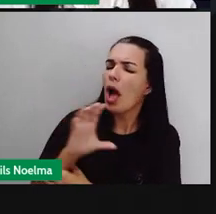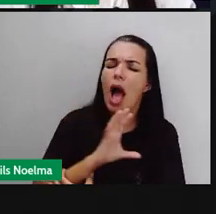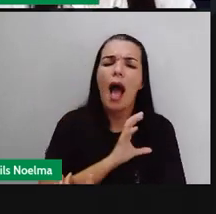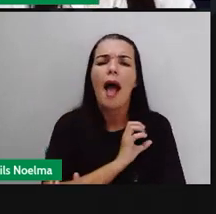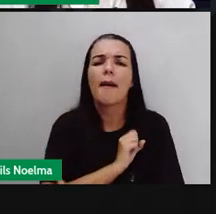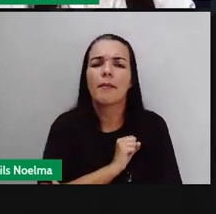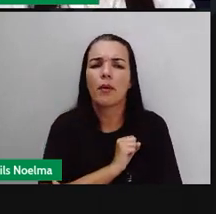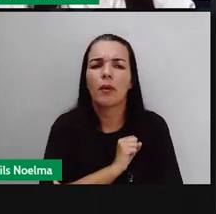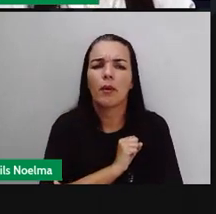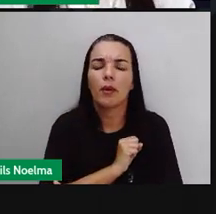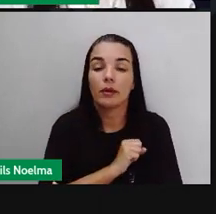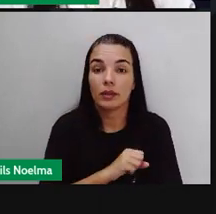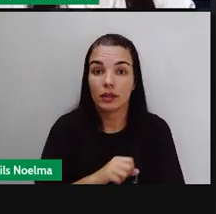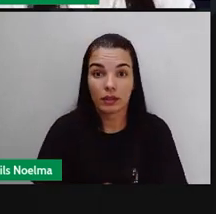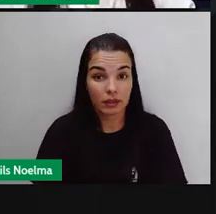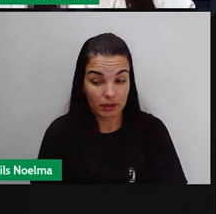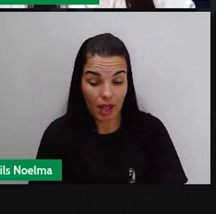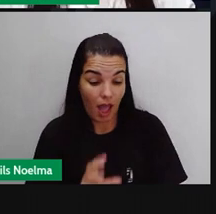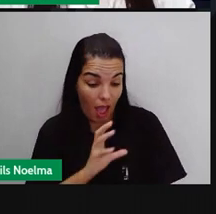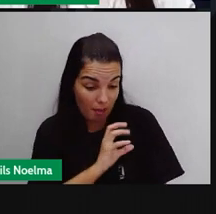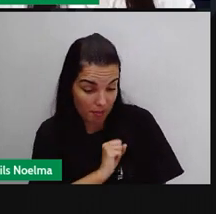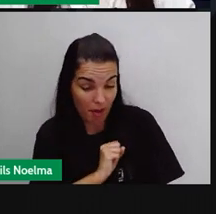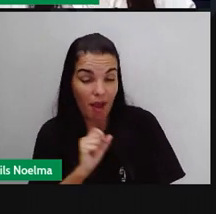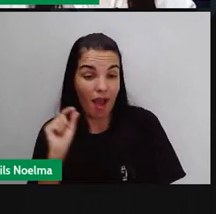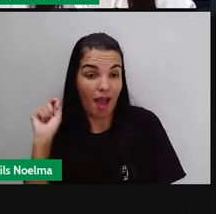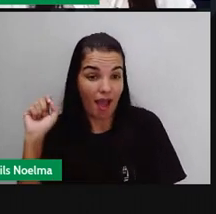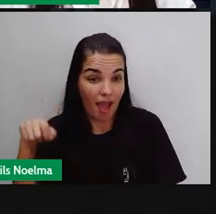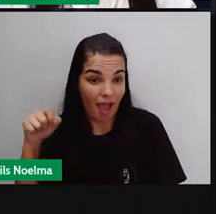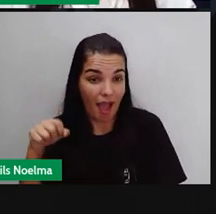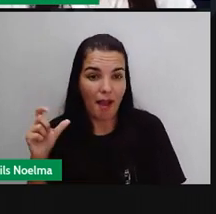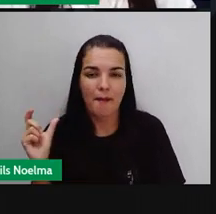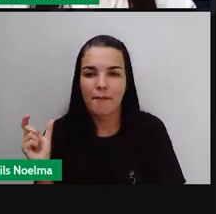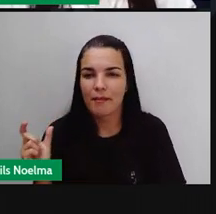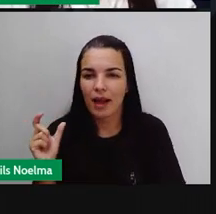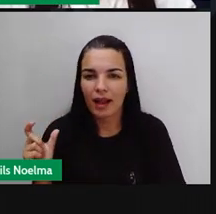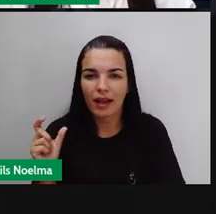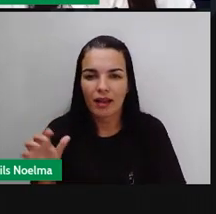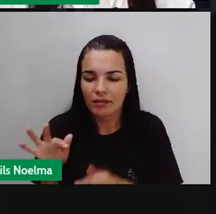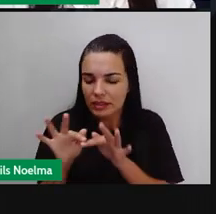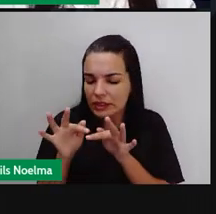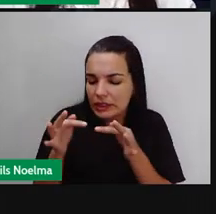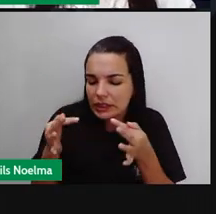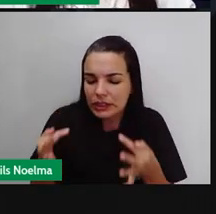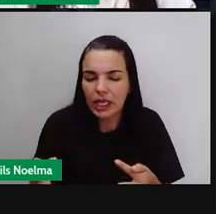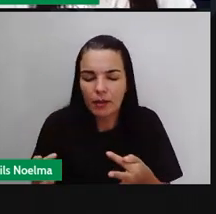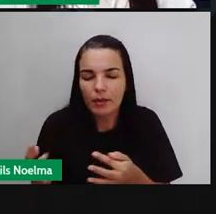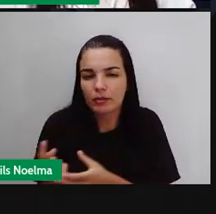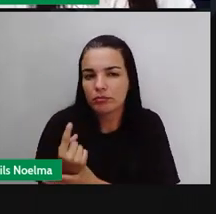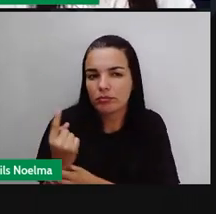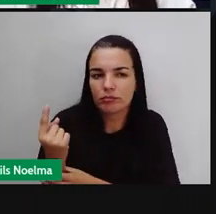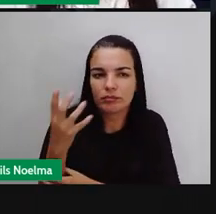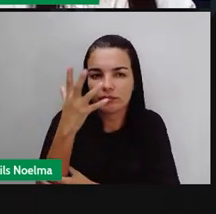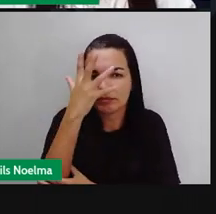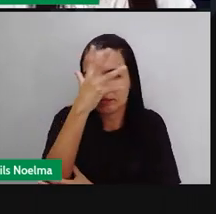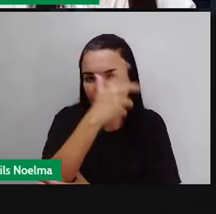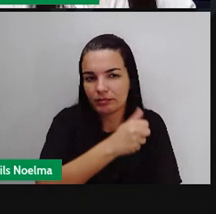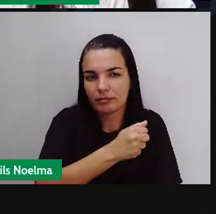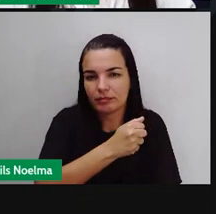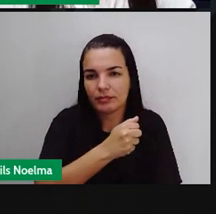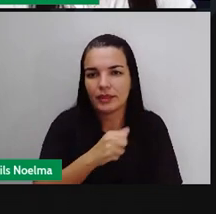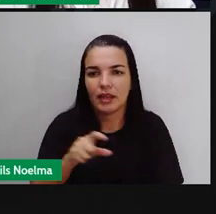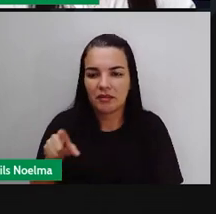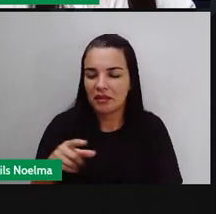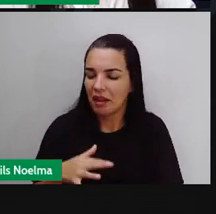Simples, masculino, abstrato. Você é tão romântico. Essa palavra amor